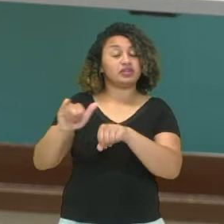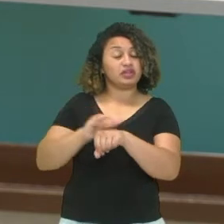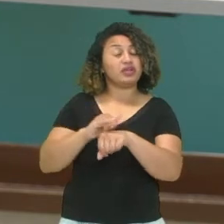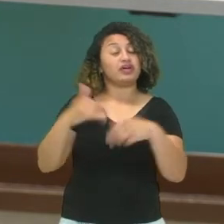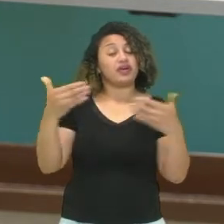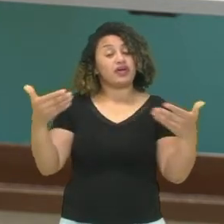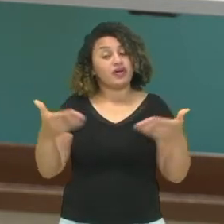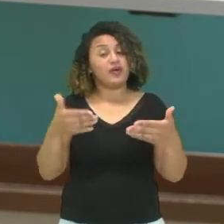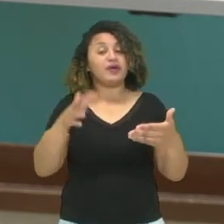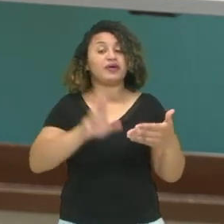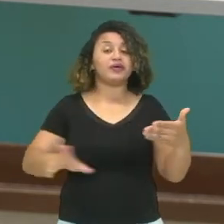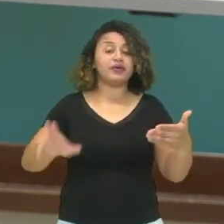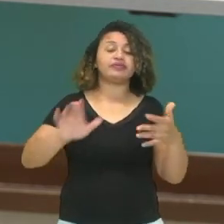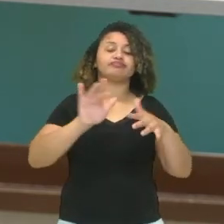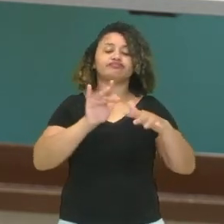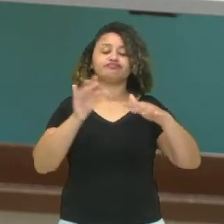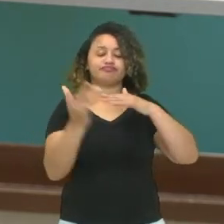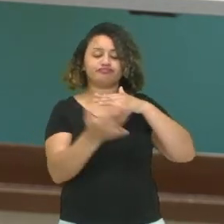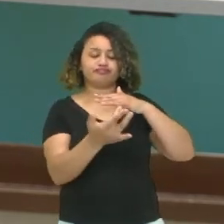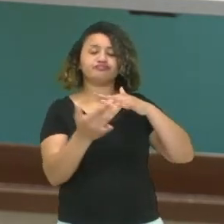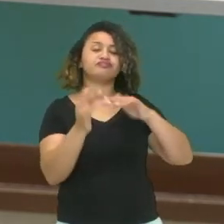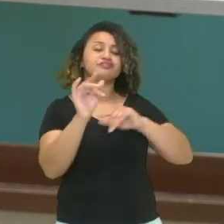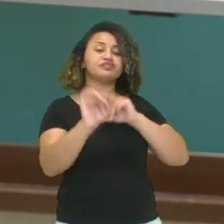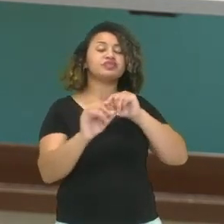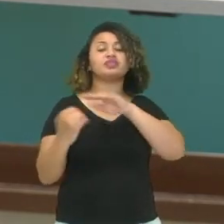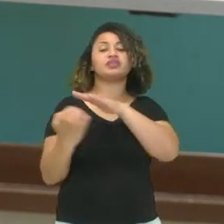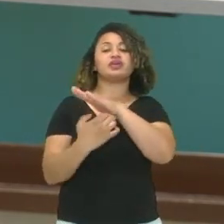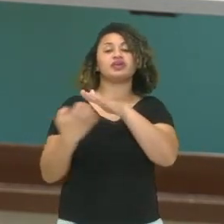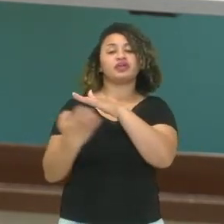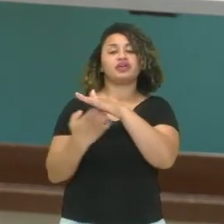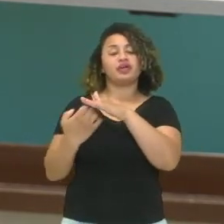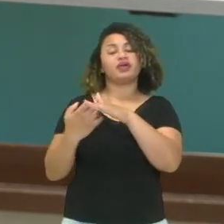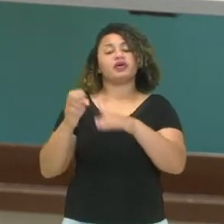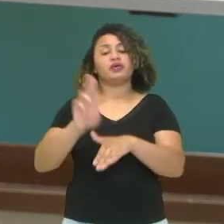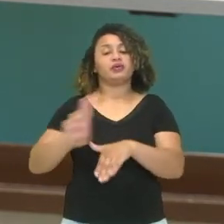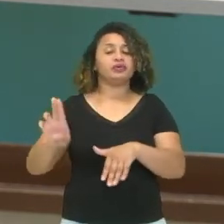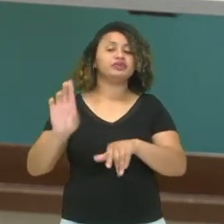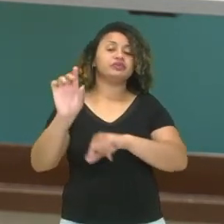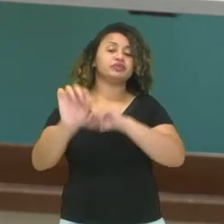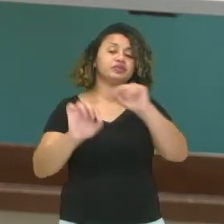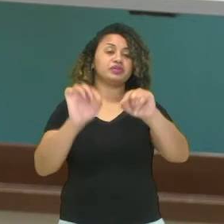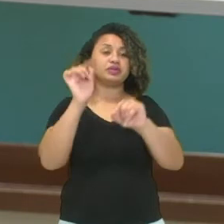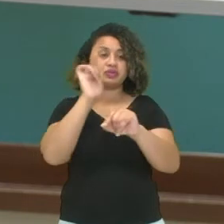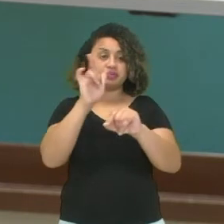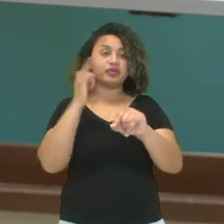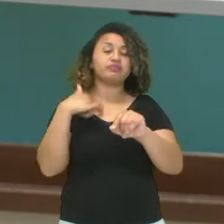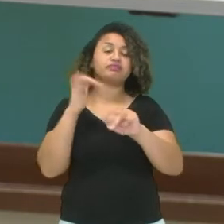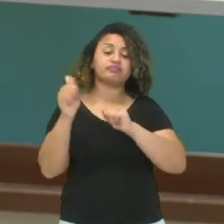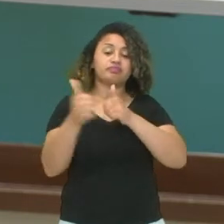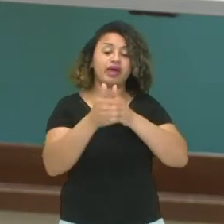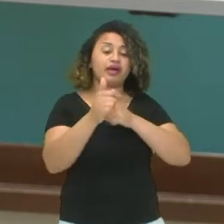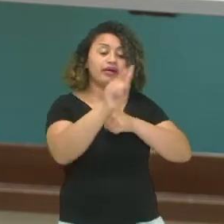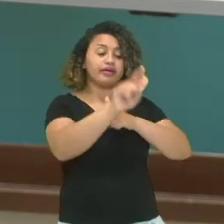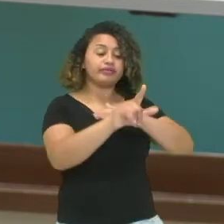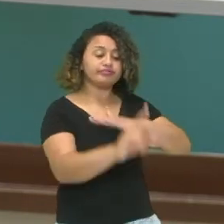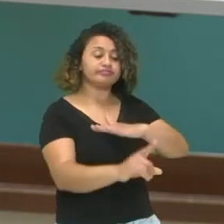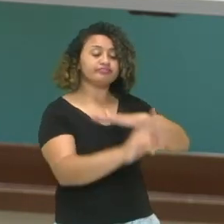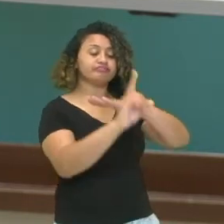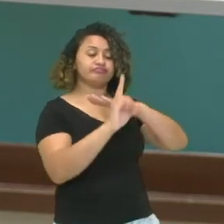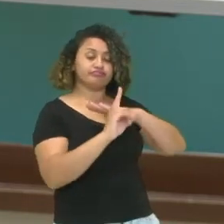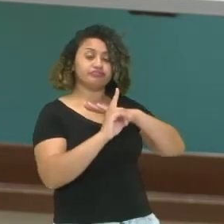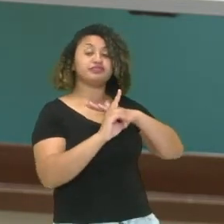muito dentro das redes sociais que as empresas utilizaram exatamente para chegar próximo ao cliente, né?